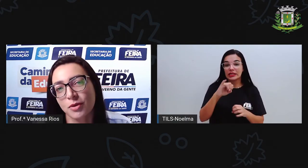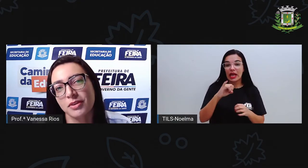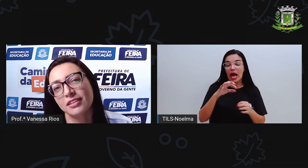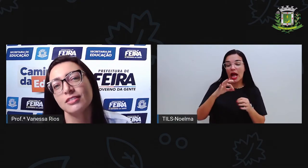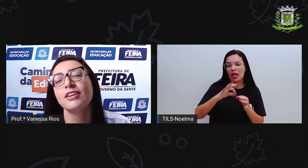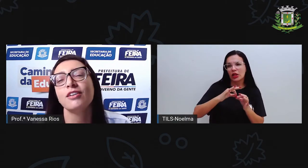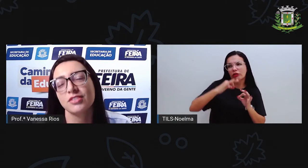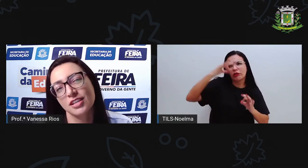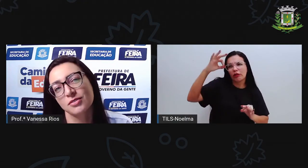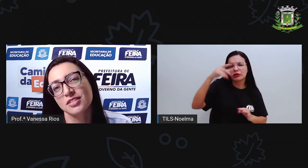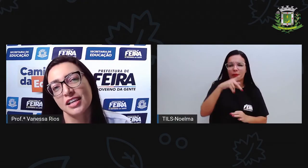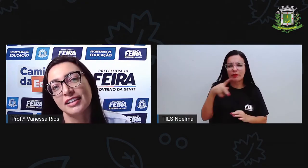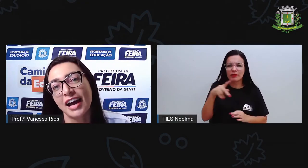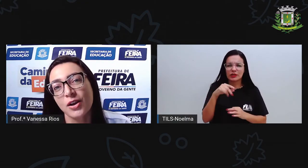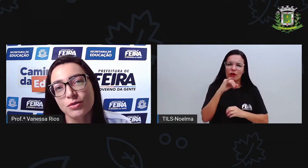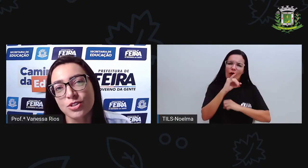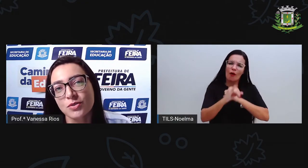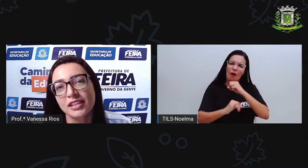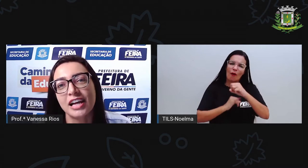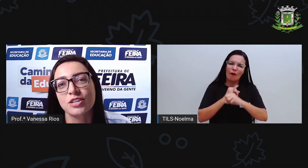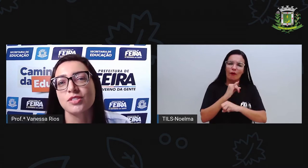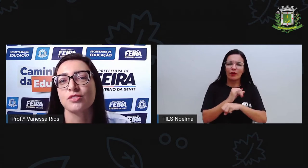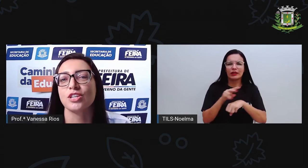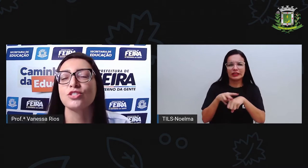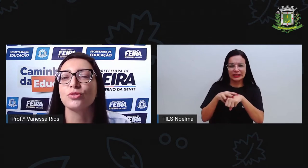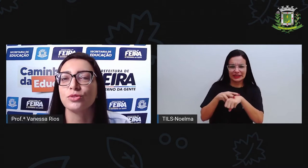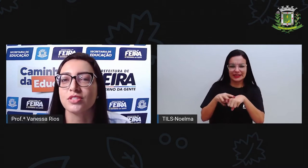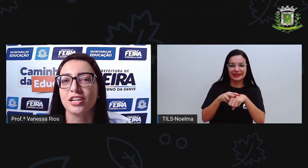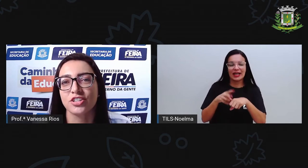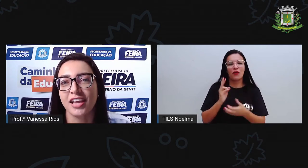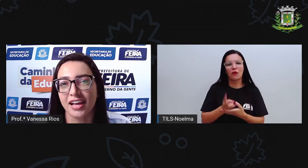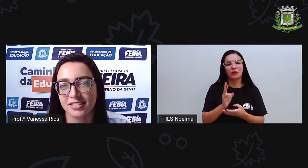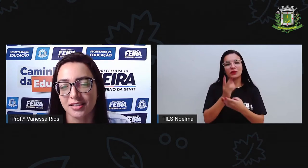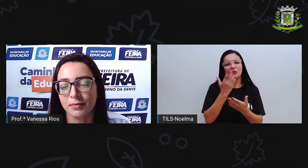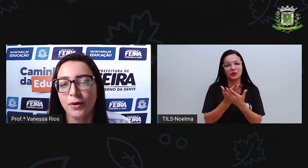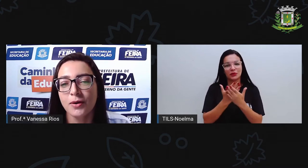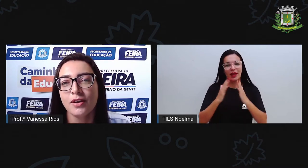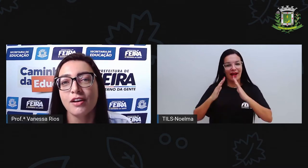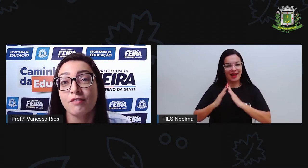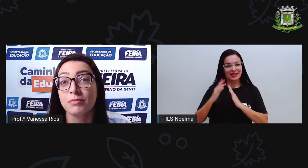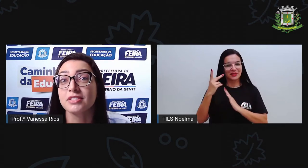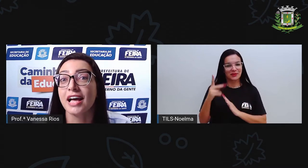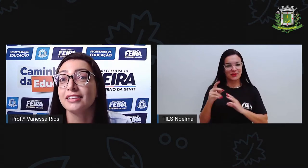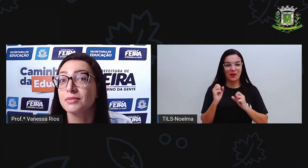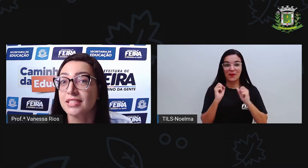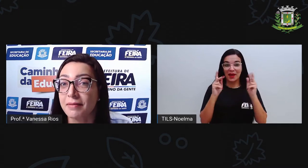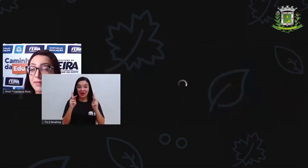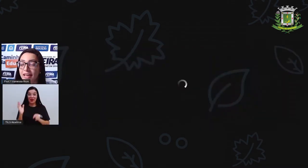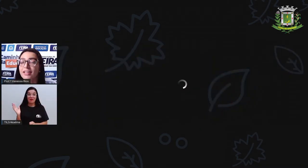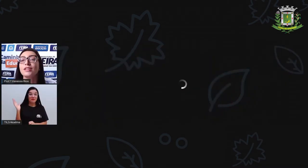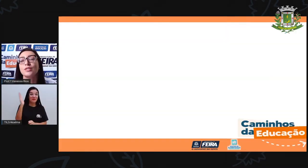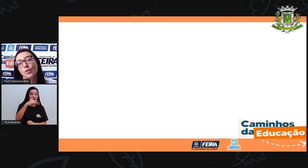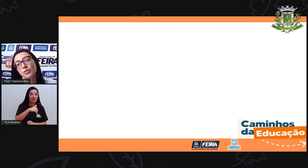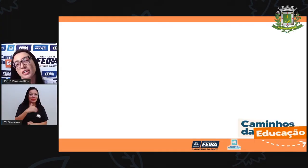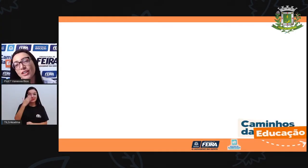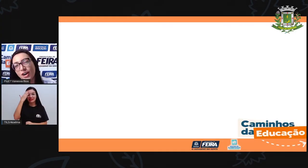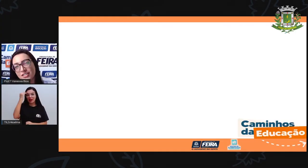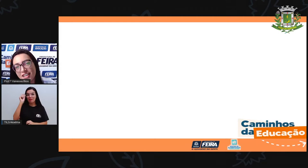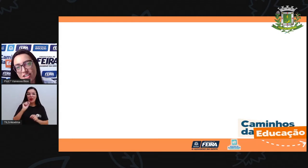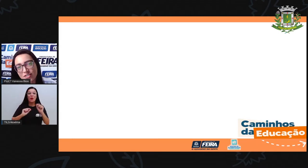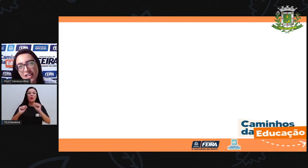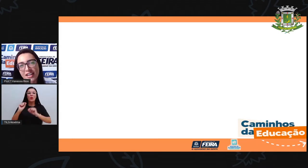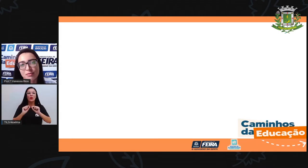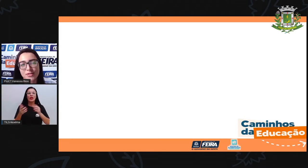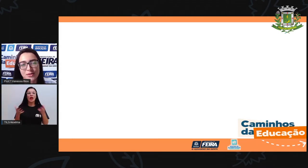neste momento, você consiga dar continuidade aos seus estudos aí de casa, tá bom? Vamos lá, então, saber sobre o que